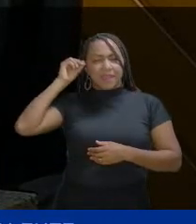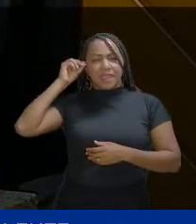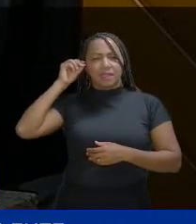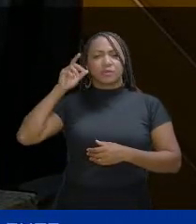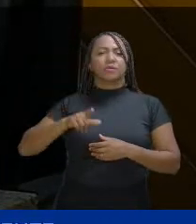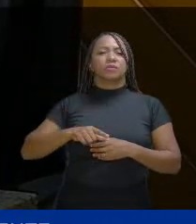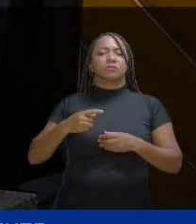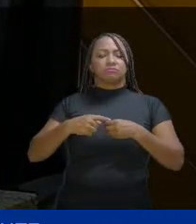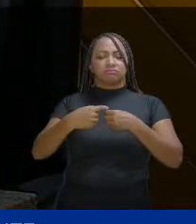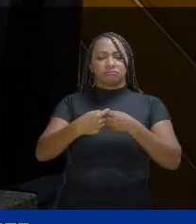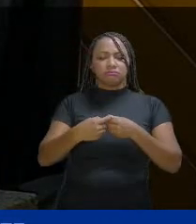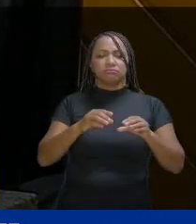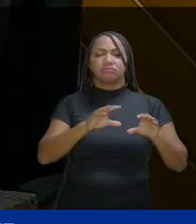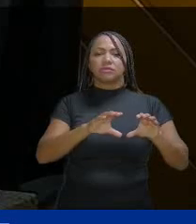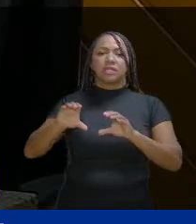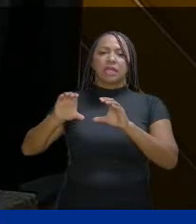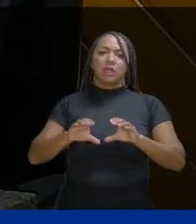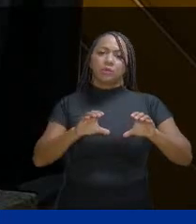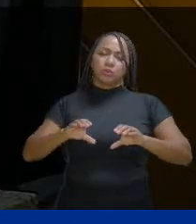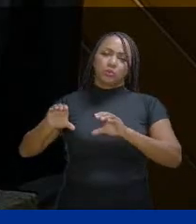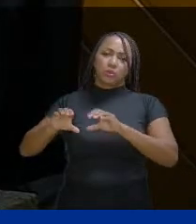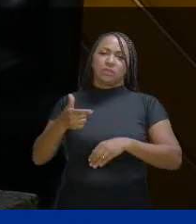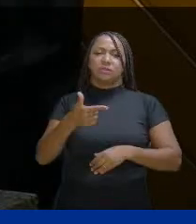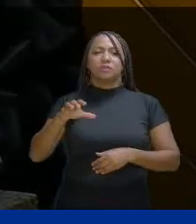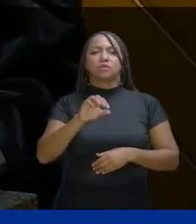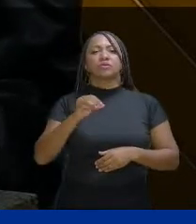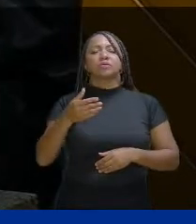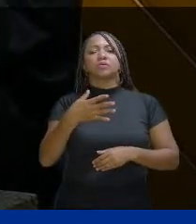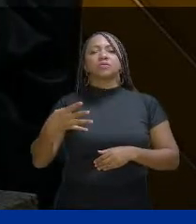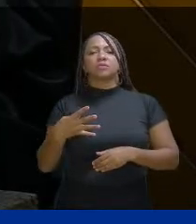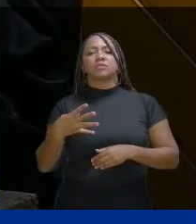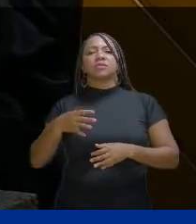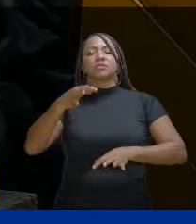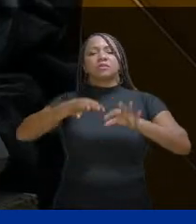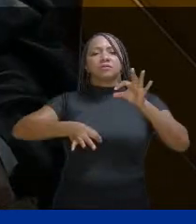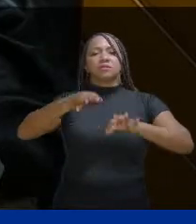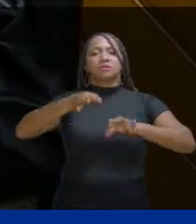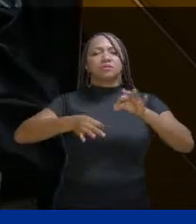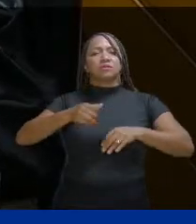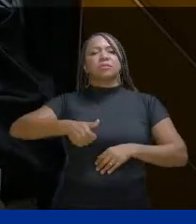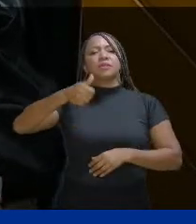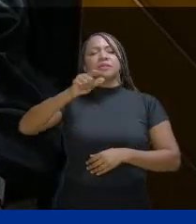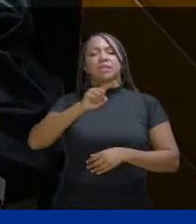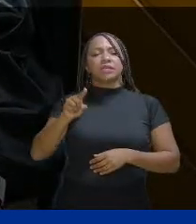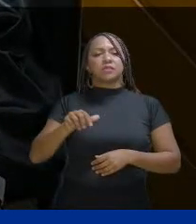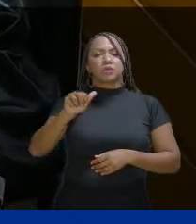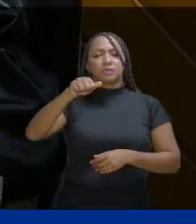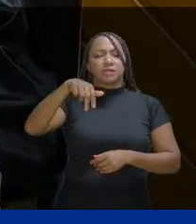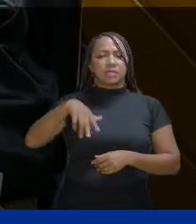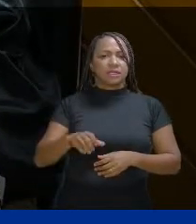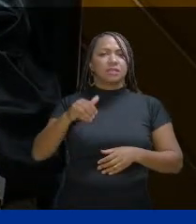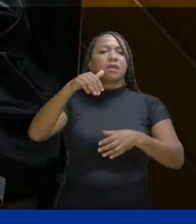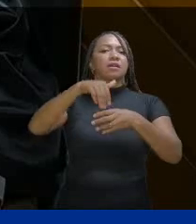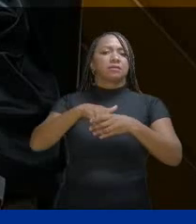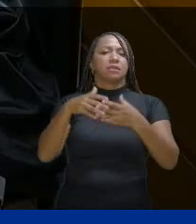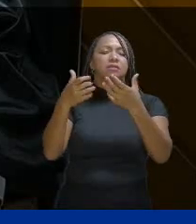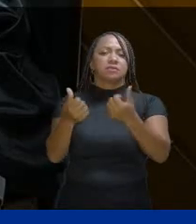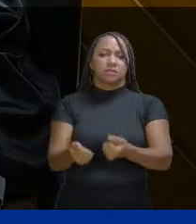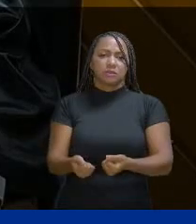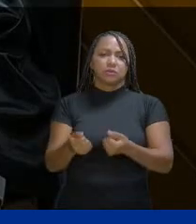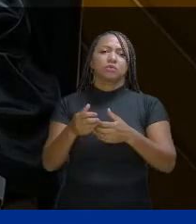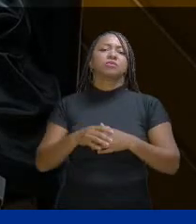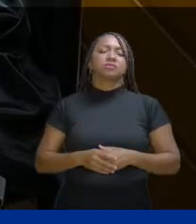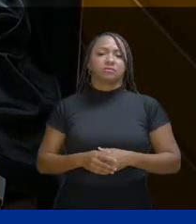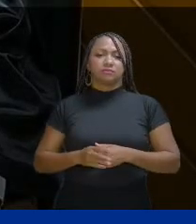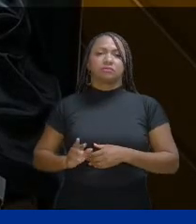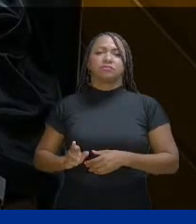traz nas toga eleições de preta. 2024, quanto à sentença proferida pelo juízo da primeira zona eleitoral, que julgou procedente